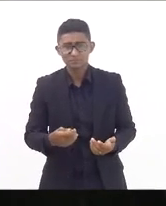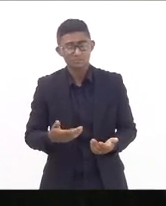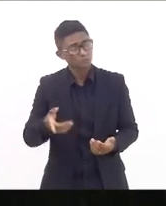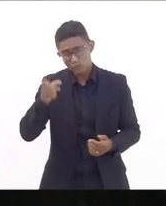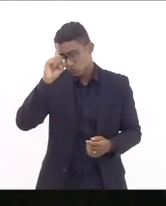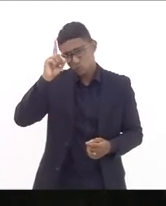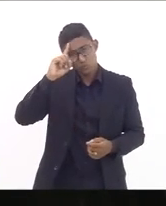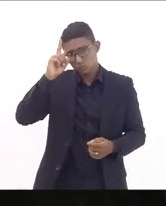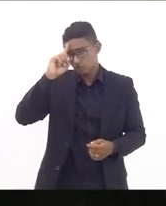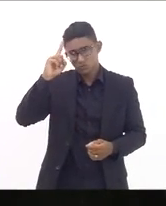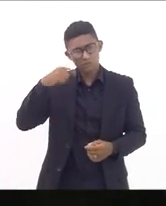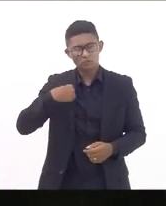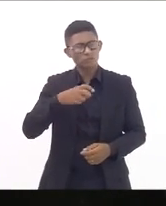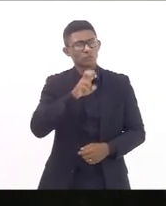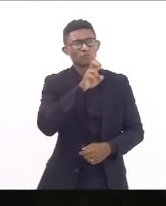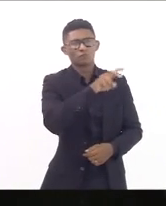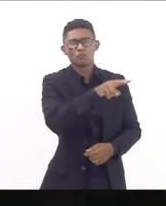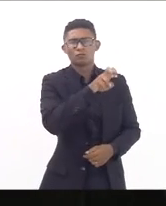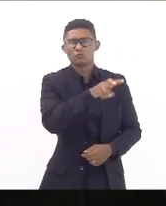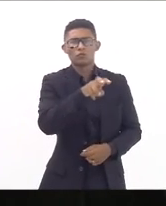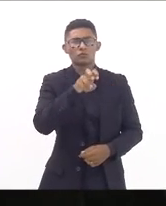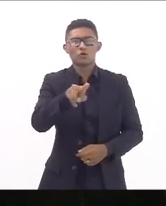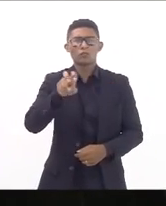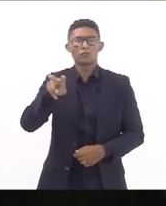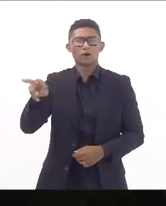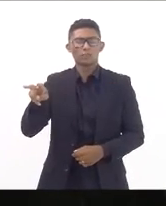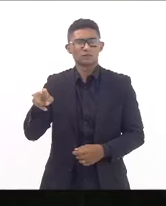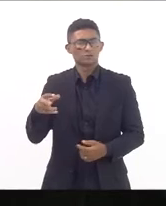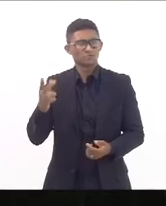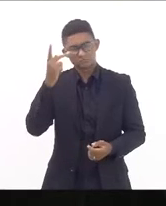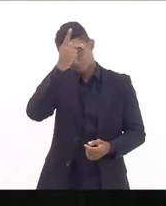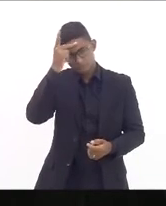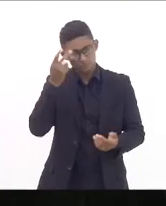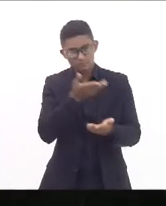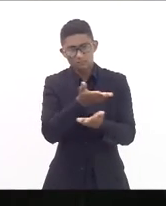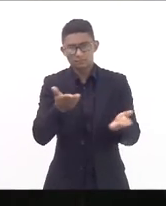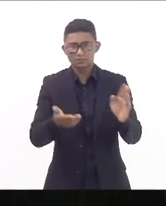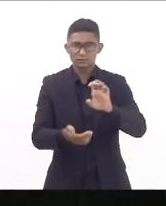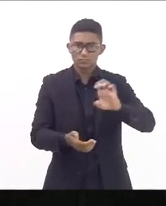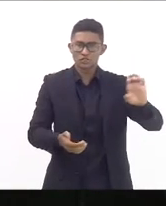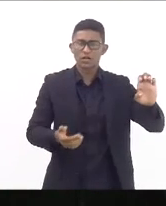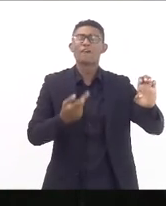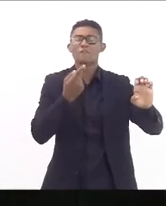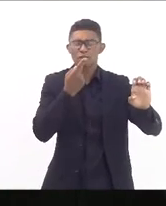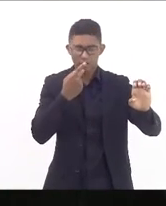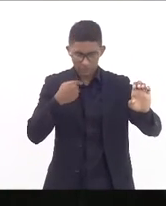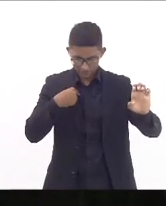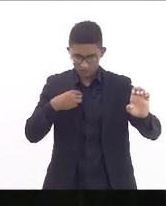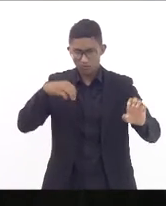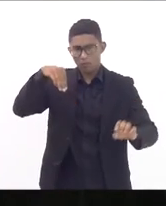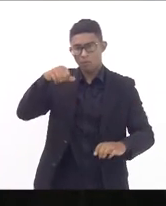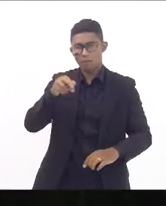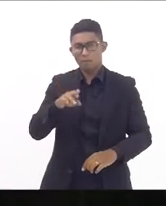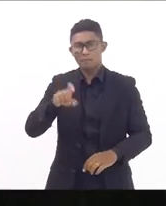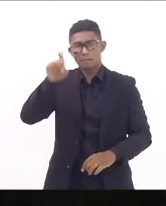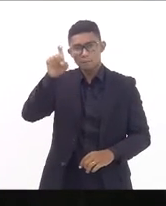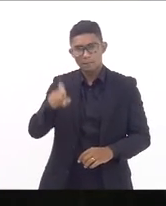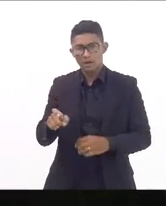vendo. Quando gente da esquerda, que se diz marxista, por uma questão de